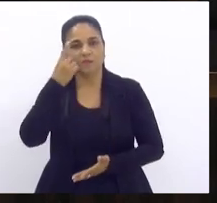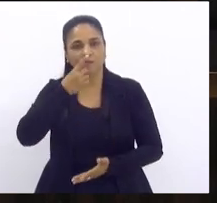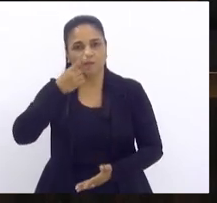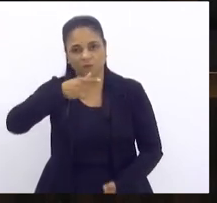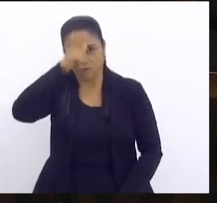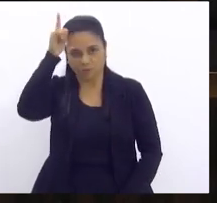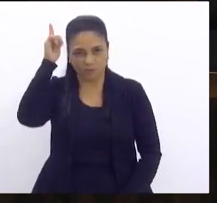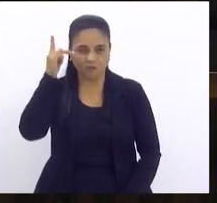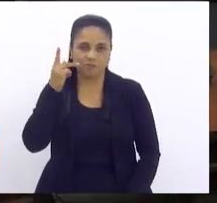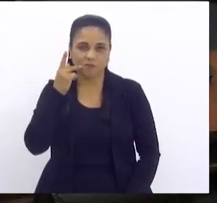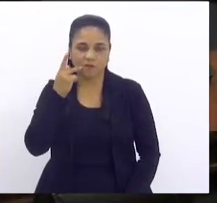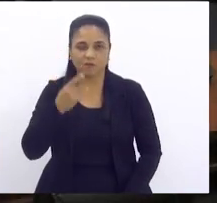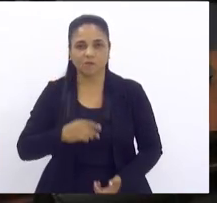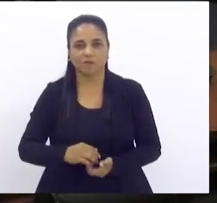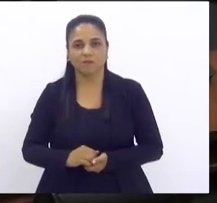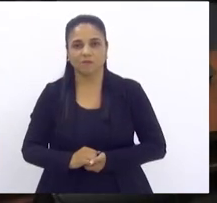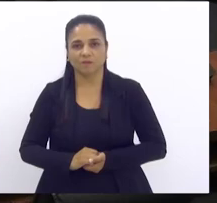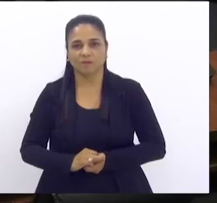Luís